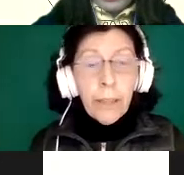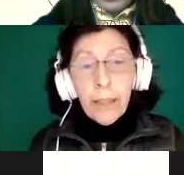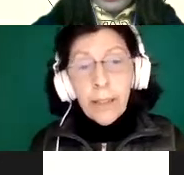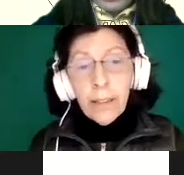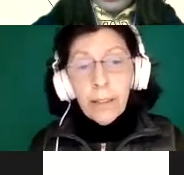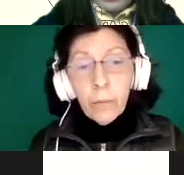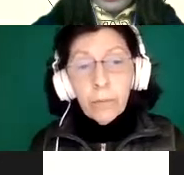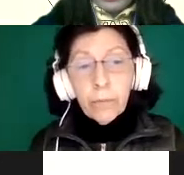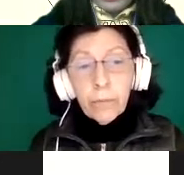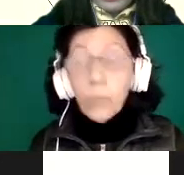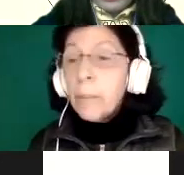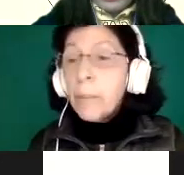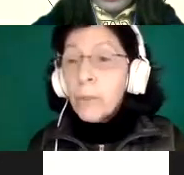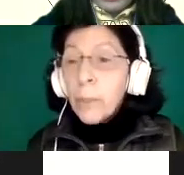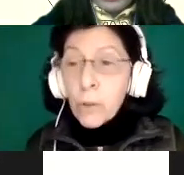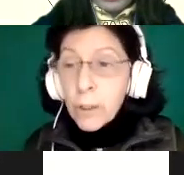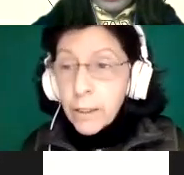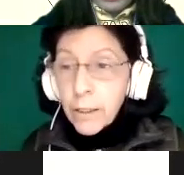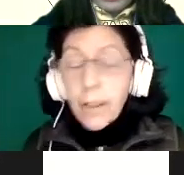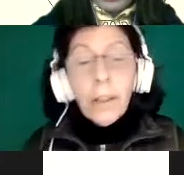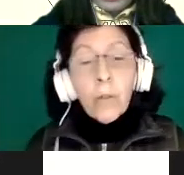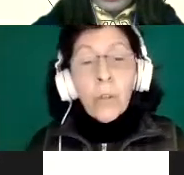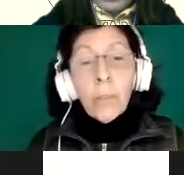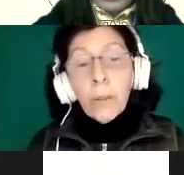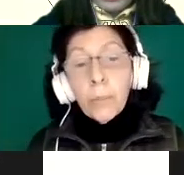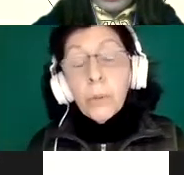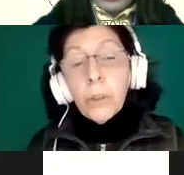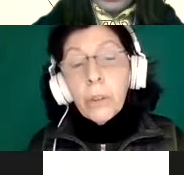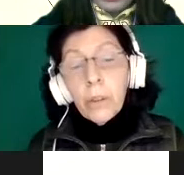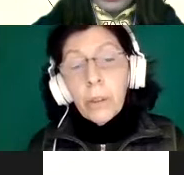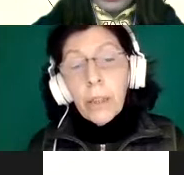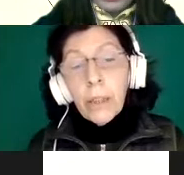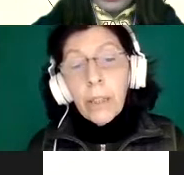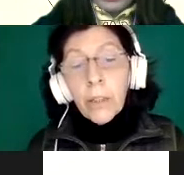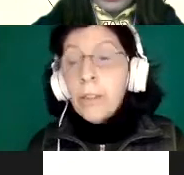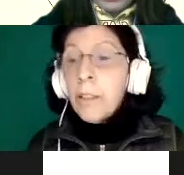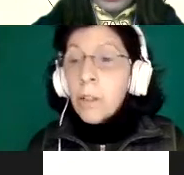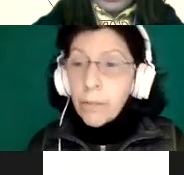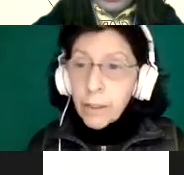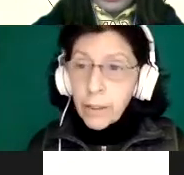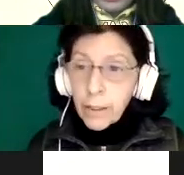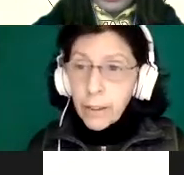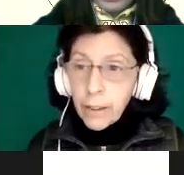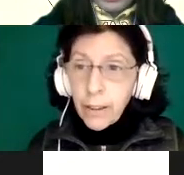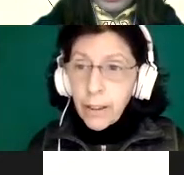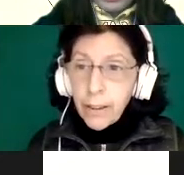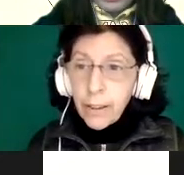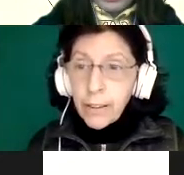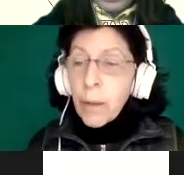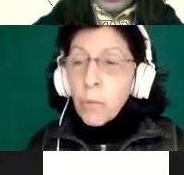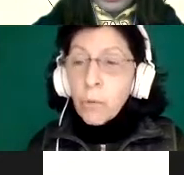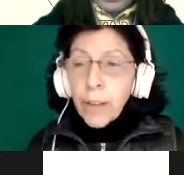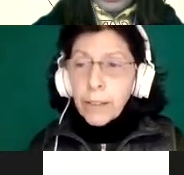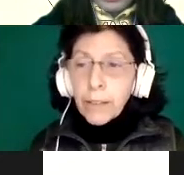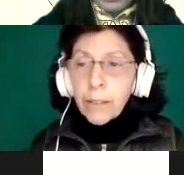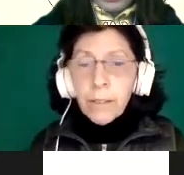enfim, é um tema que nos apaixona, justamente porque este intangível aqui não